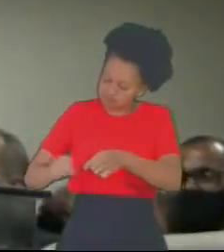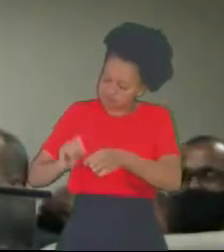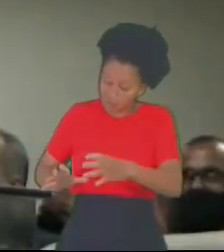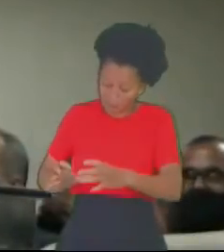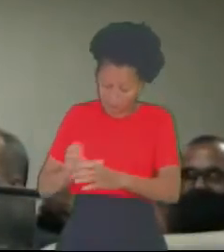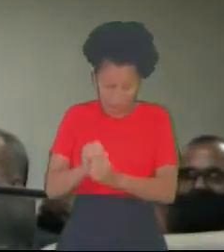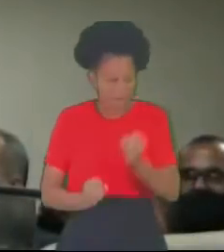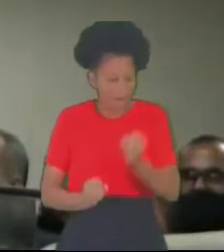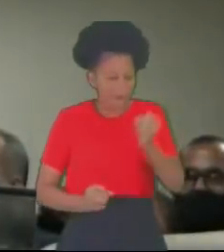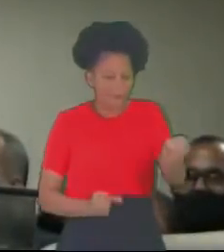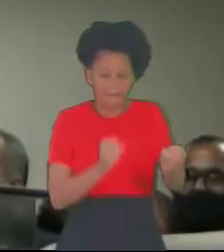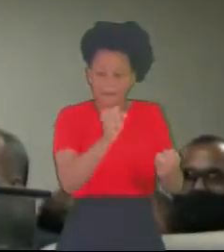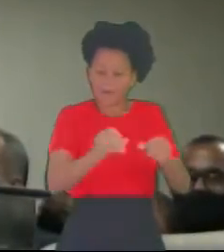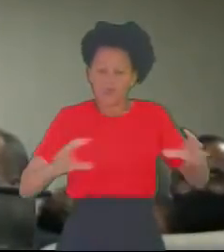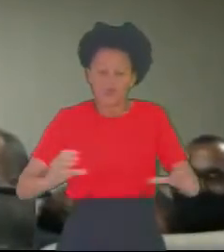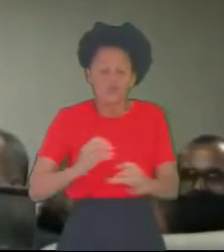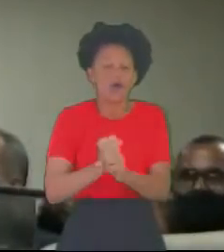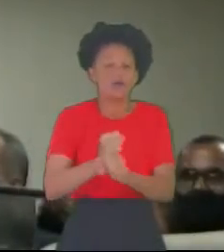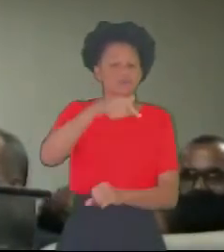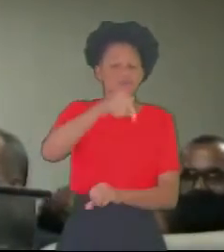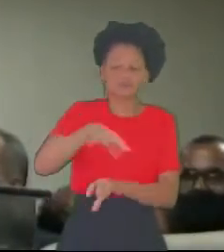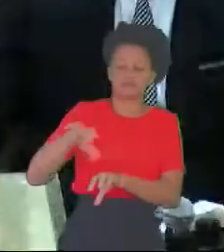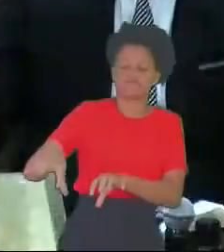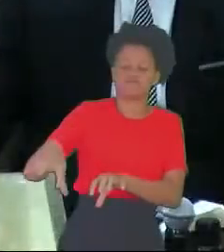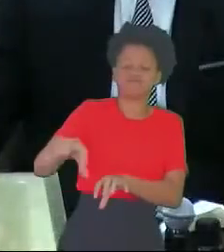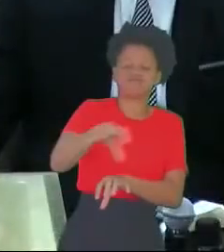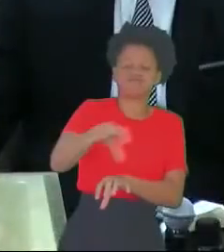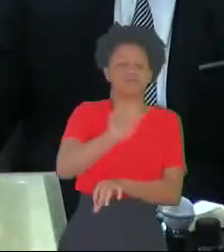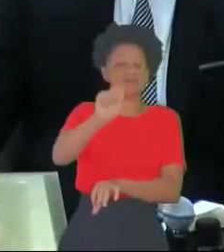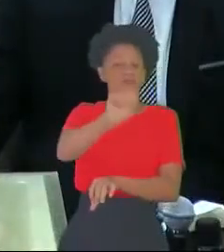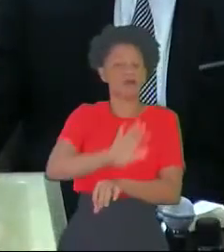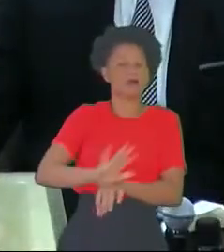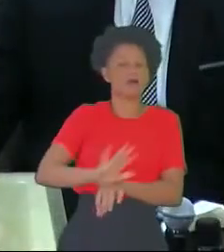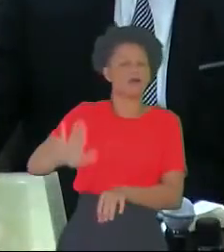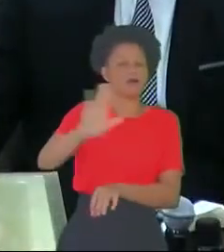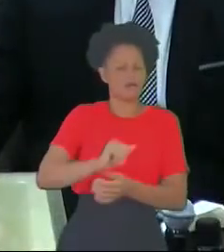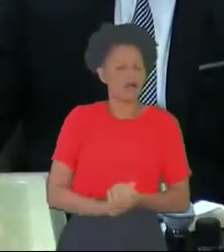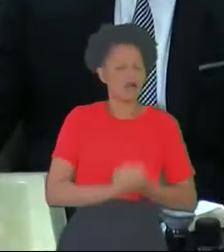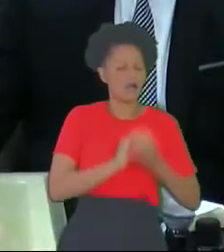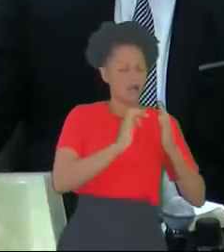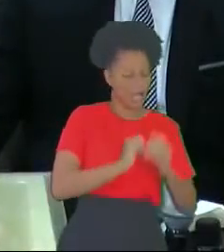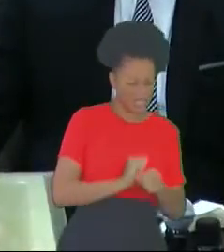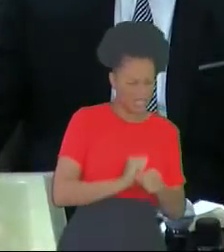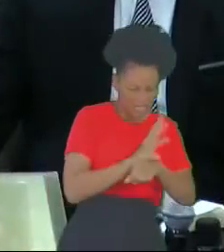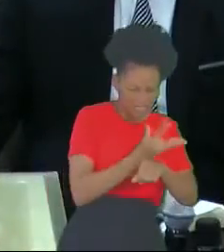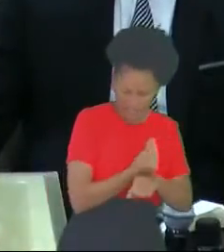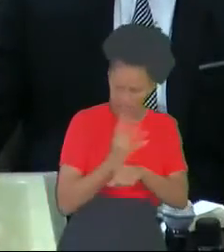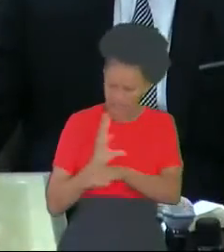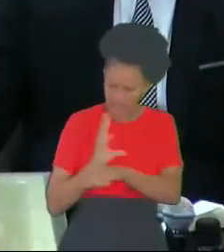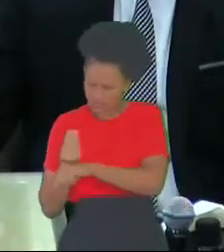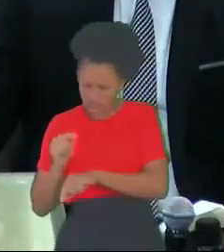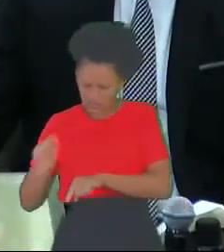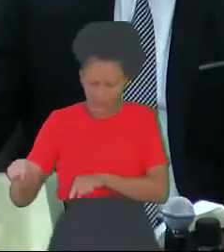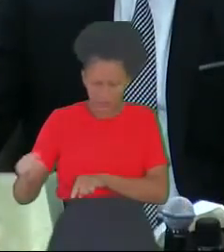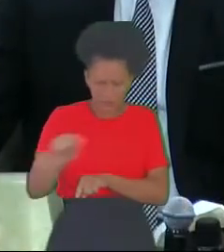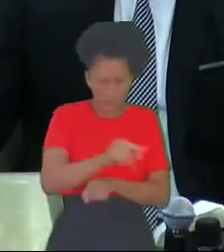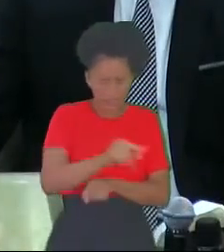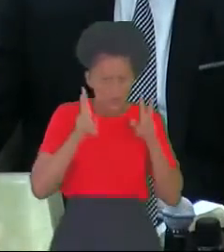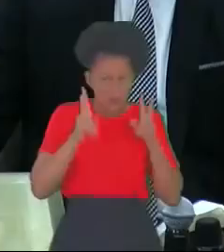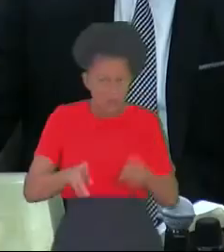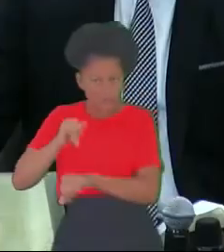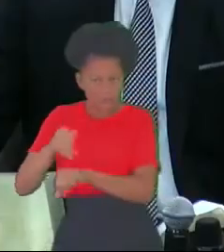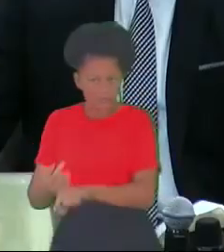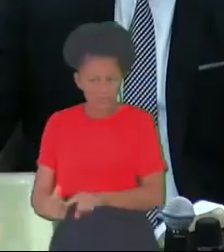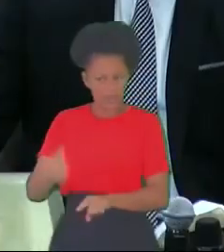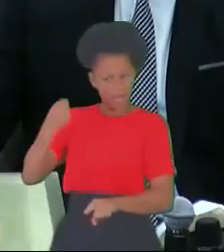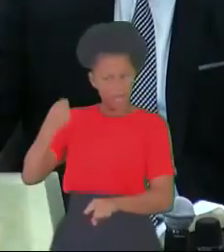E eu pergunto para vocês: aquelas 7 igrejas, elas estavam do mesmo jeito da de Jerusalém? Sim ou